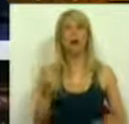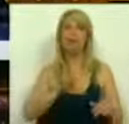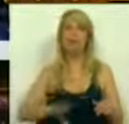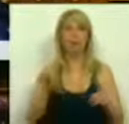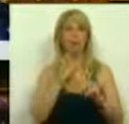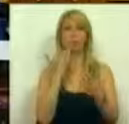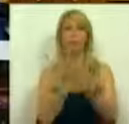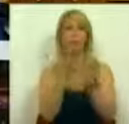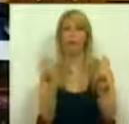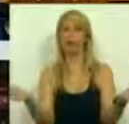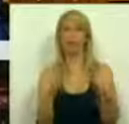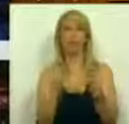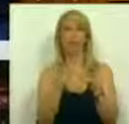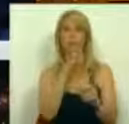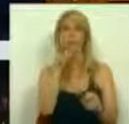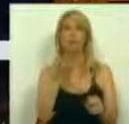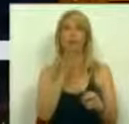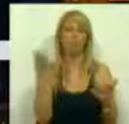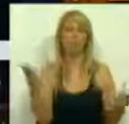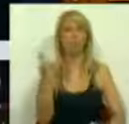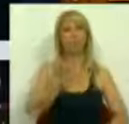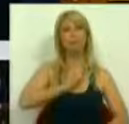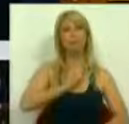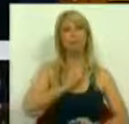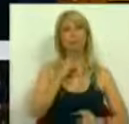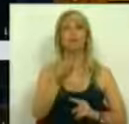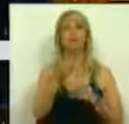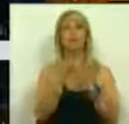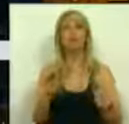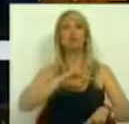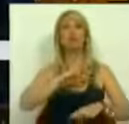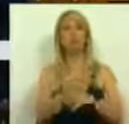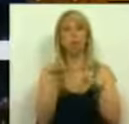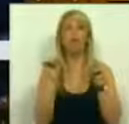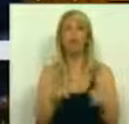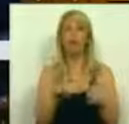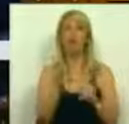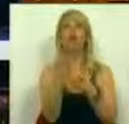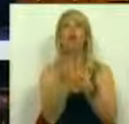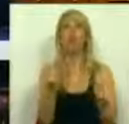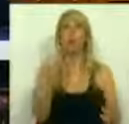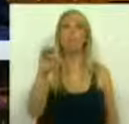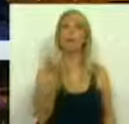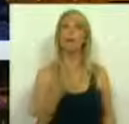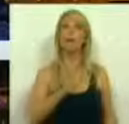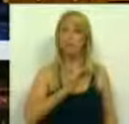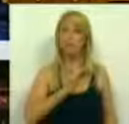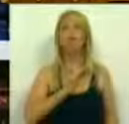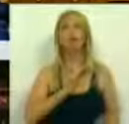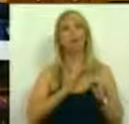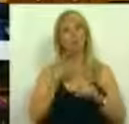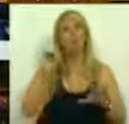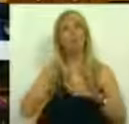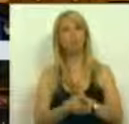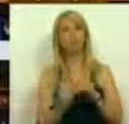vai resolver o problema da família, temos que encontrar outras soluções. E é também aqui que as soluções do PSD são, por um lado, as mais